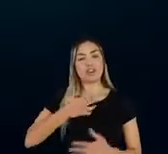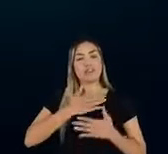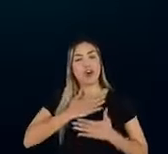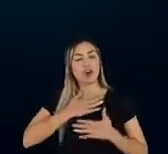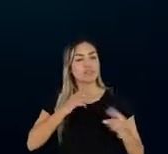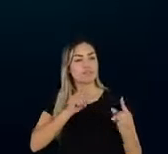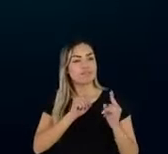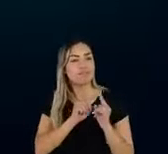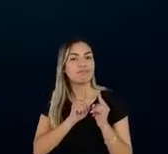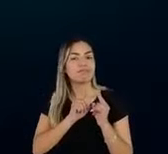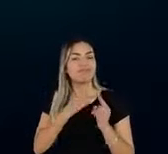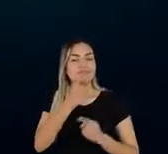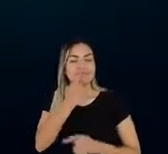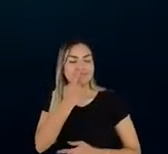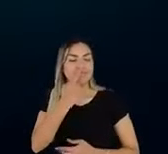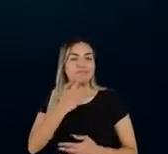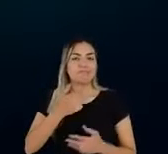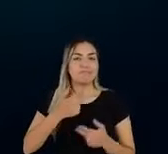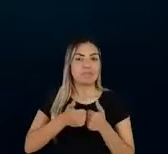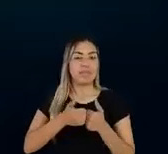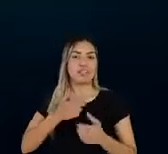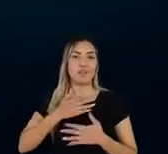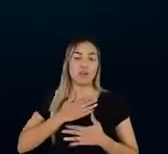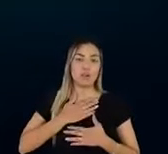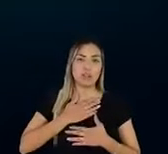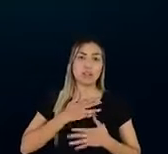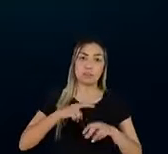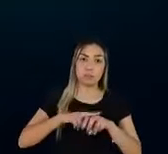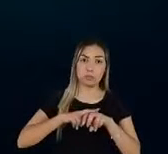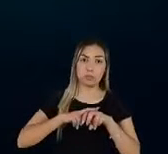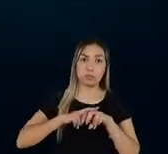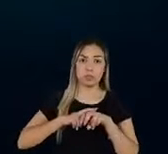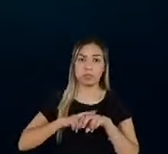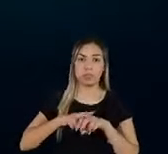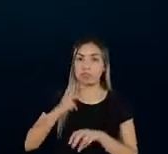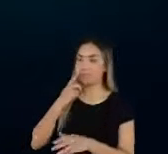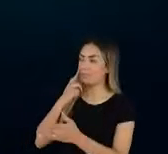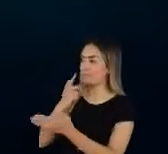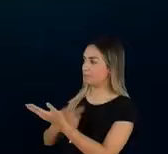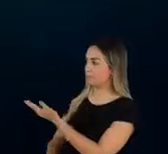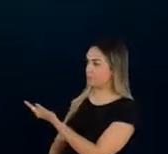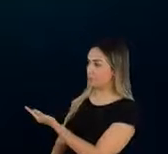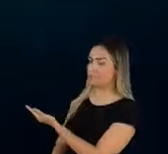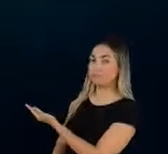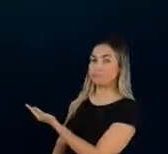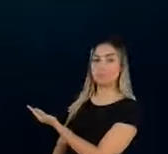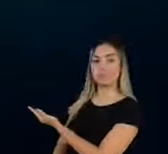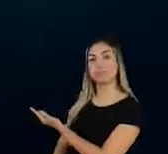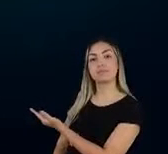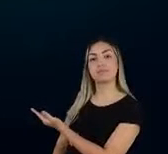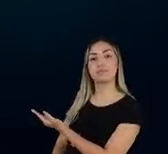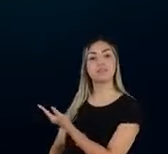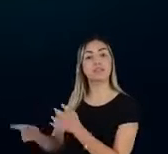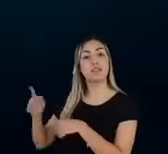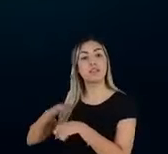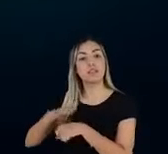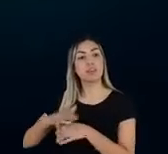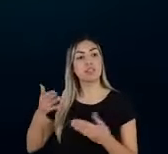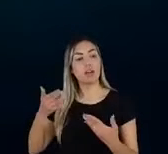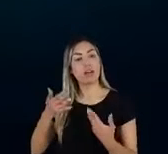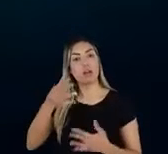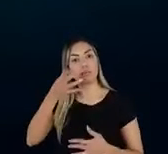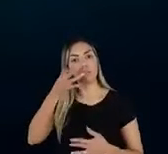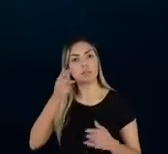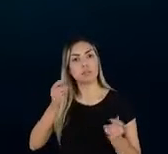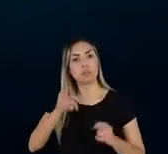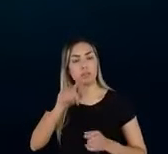tradicional colocou para os próprios donos de bares restaurantes pedirem os seus produtos antigamente que fazer Estar ao time de vendas eles mesmo